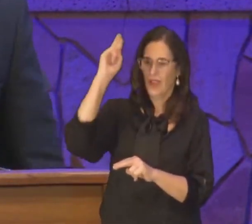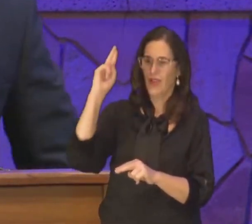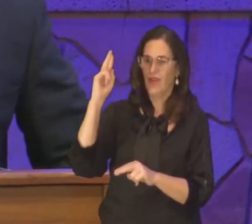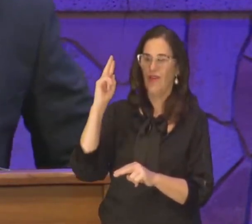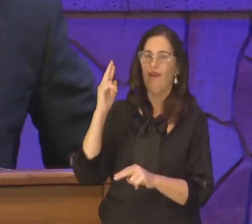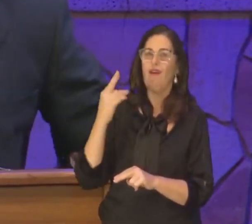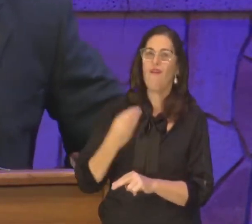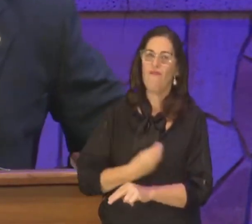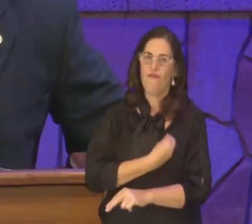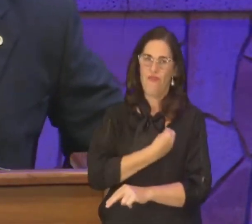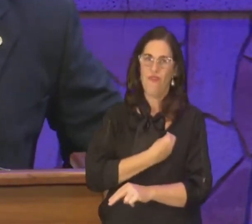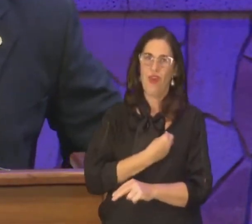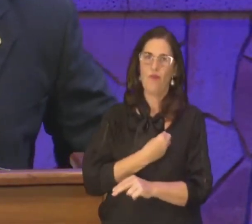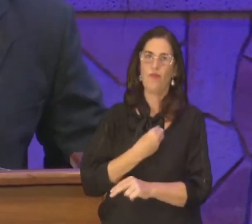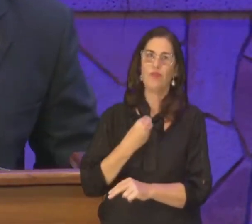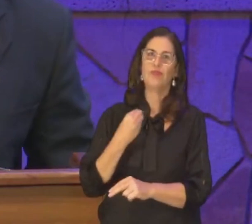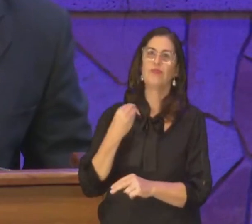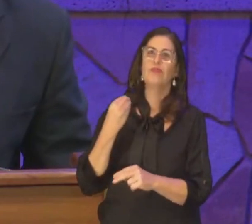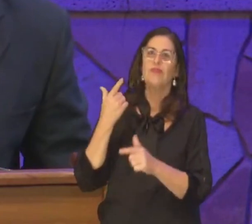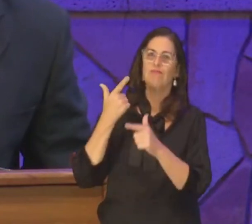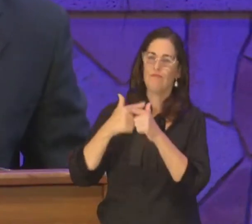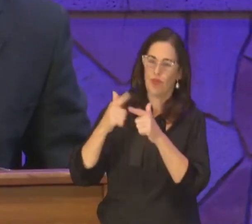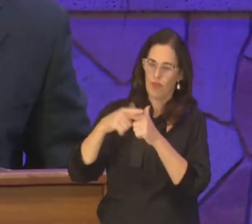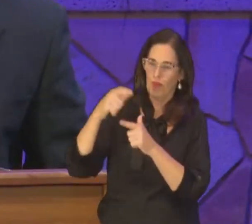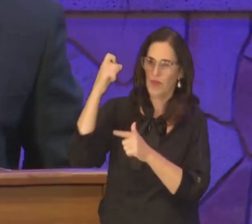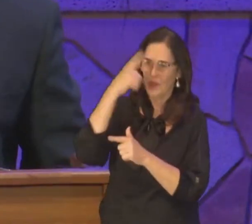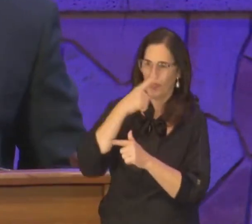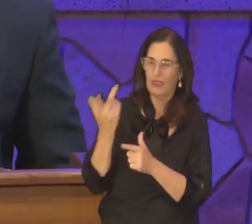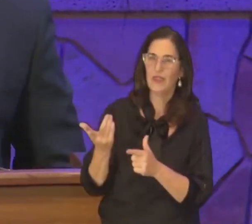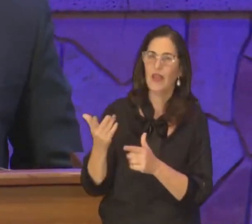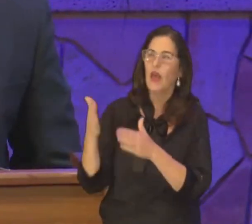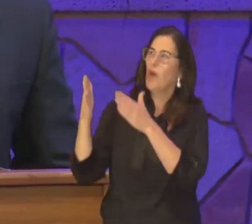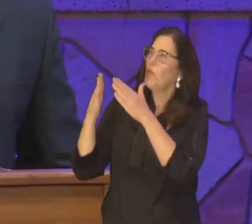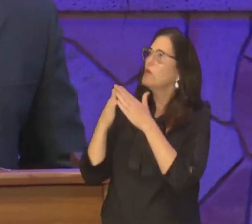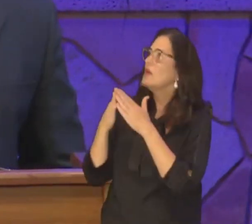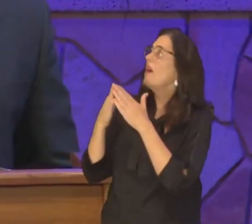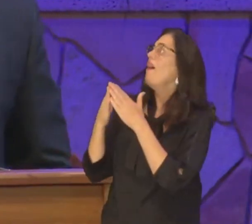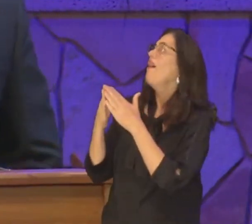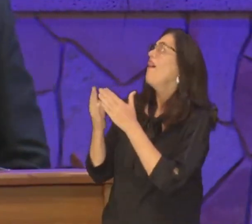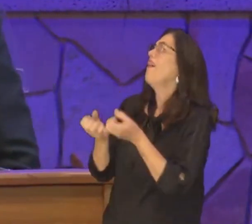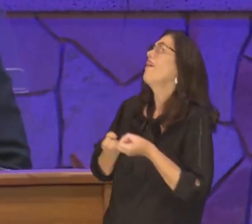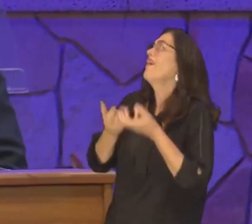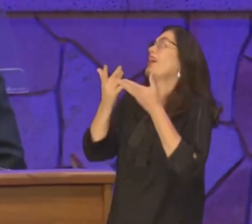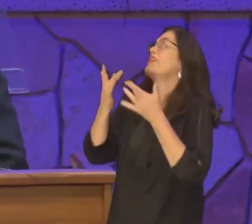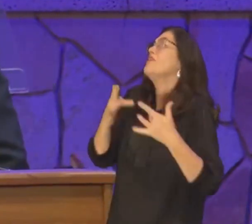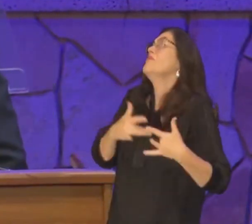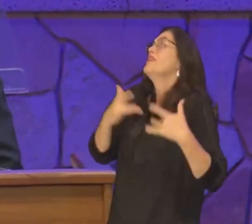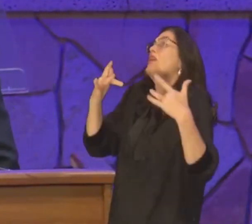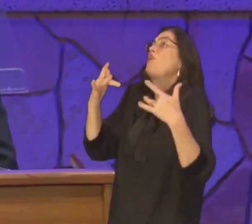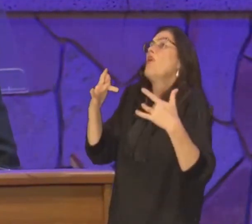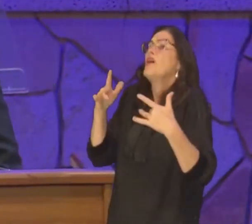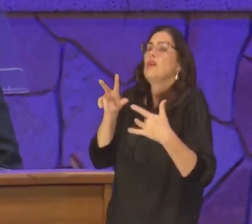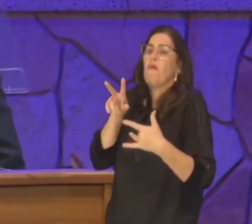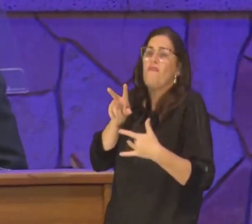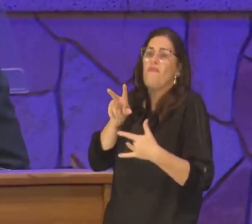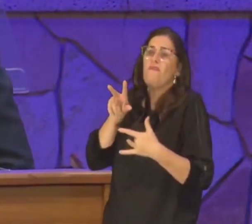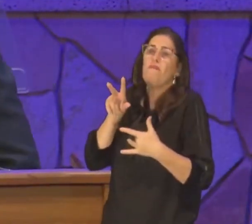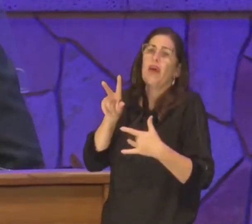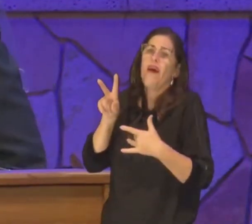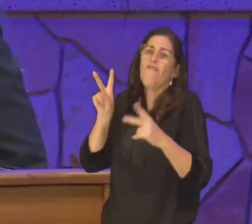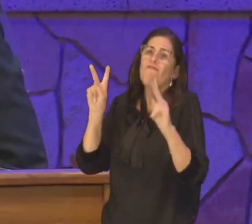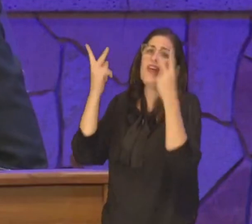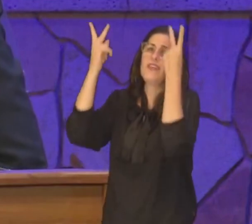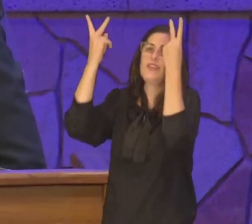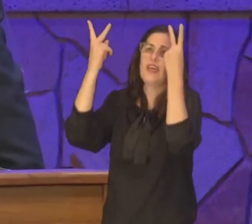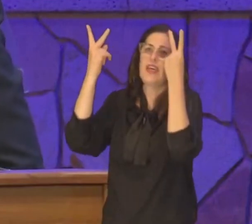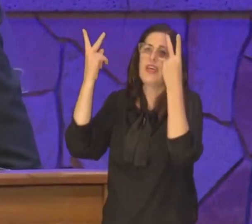pelas tribulações, nós podemos pedir ao Senhor graça e misericórdia para vencer e manter a nossa